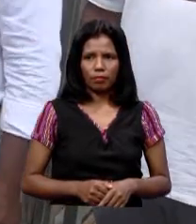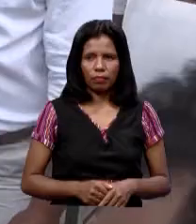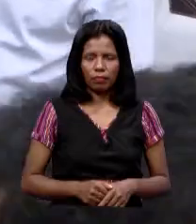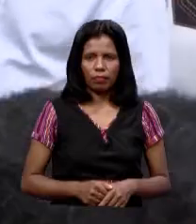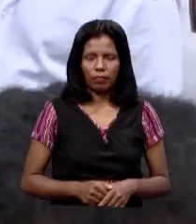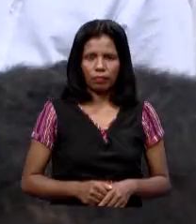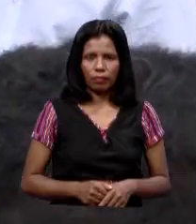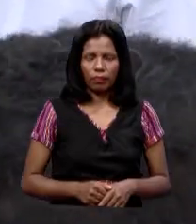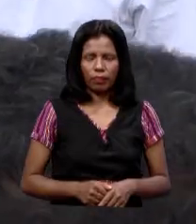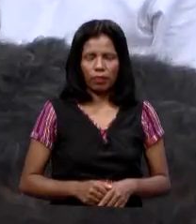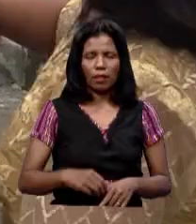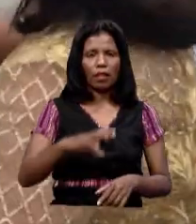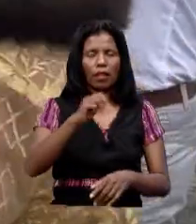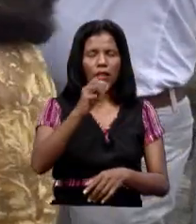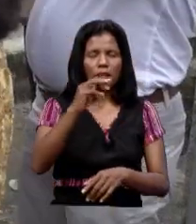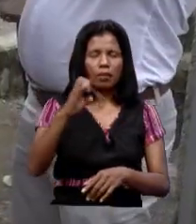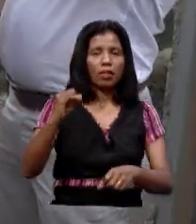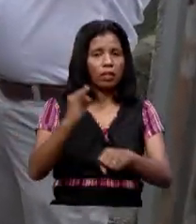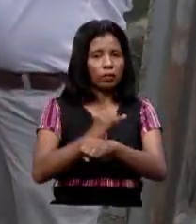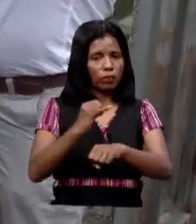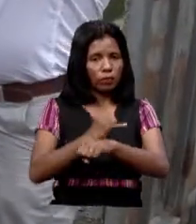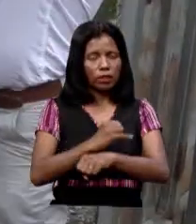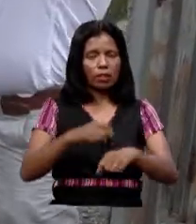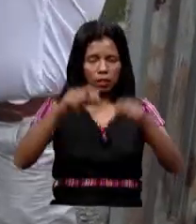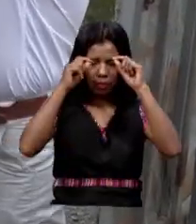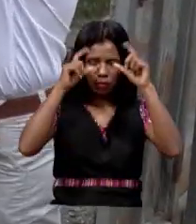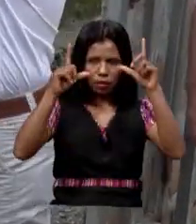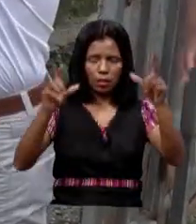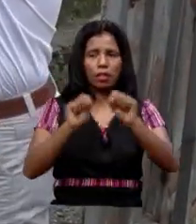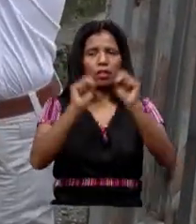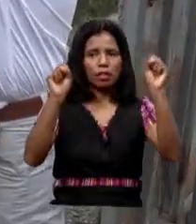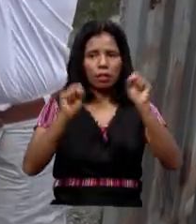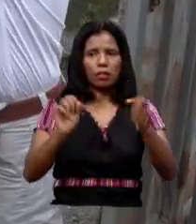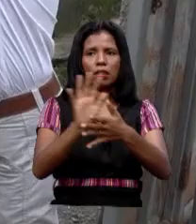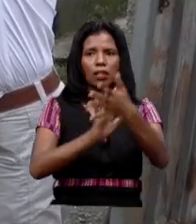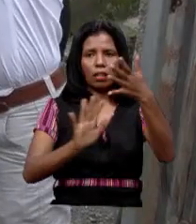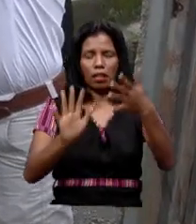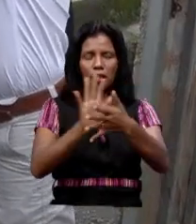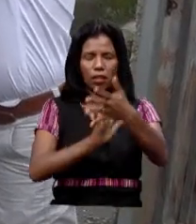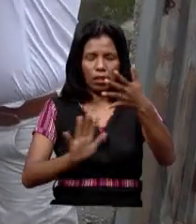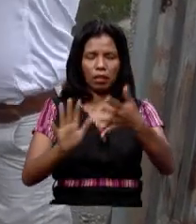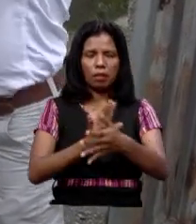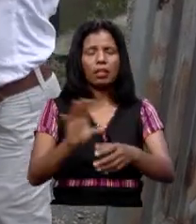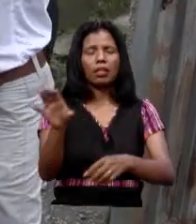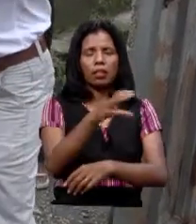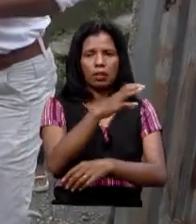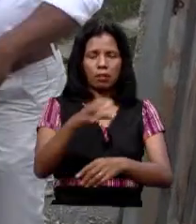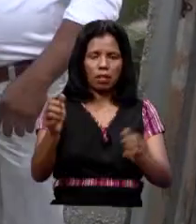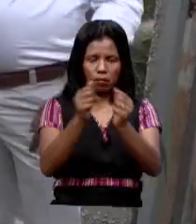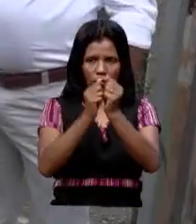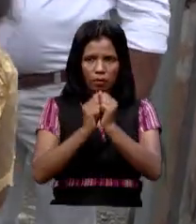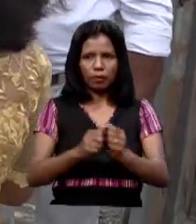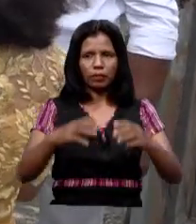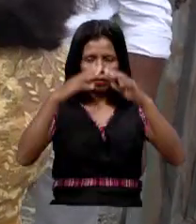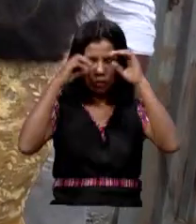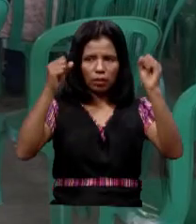Câmara Comércio e Indústria Timor-Leste e a sábado fim de semana né, celebra Natal Amuto no despede presidente Sessante, no